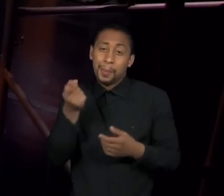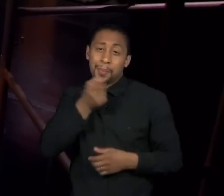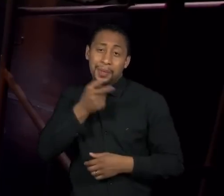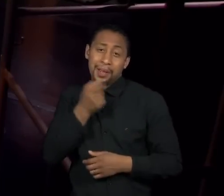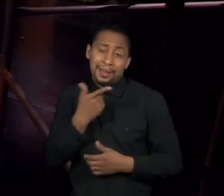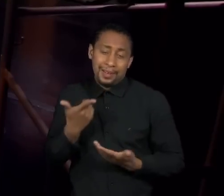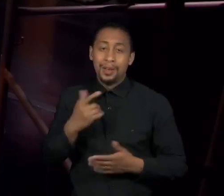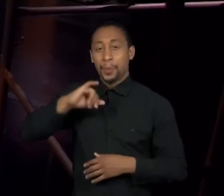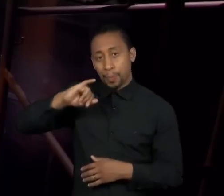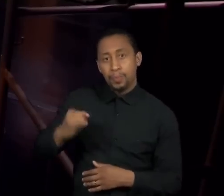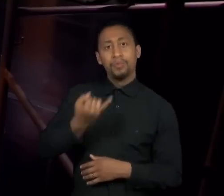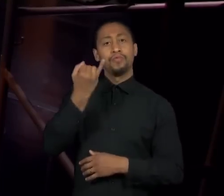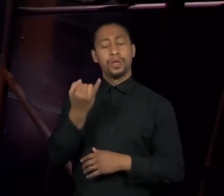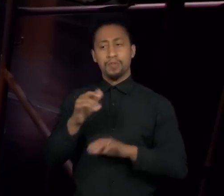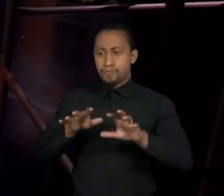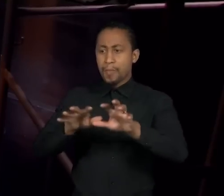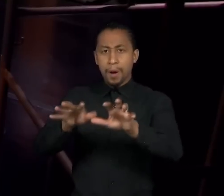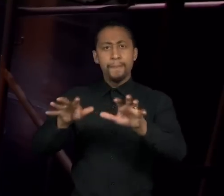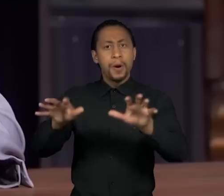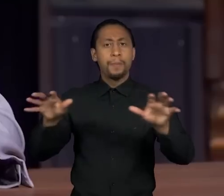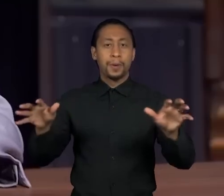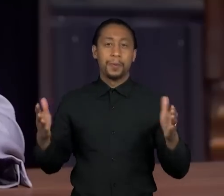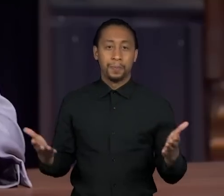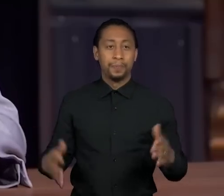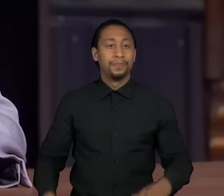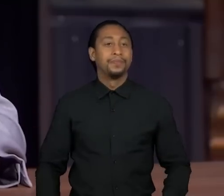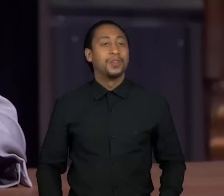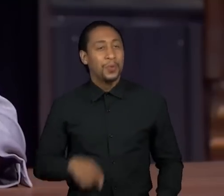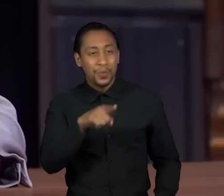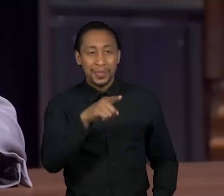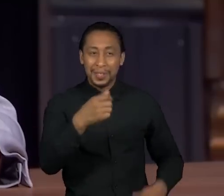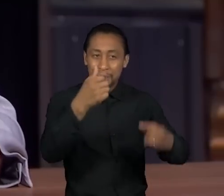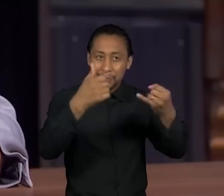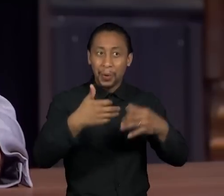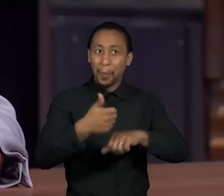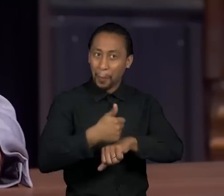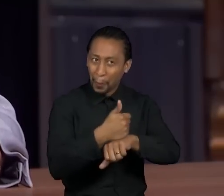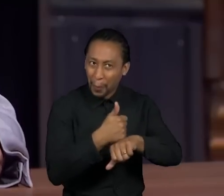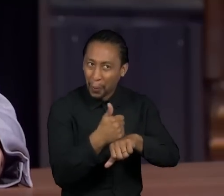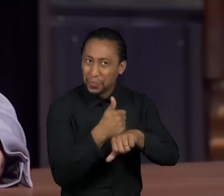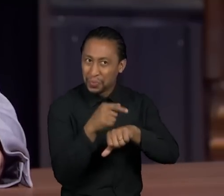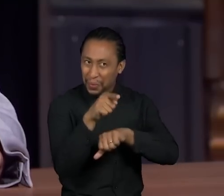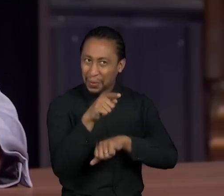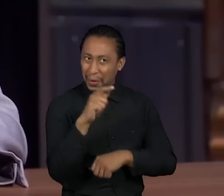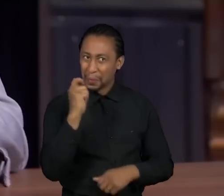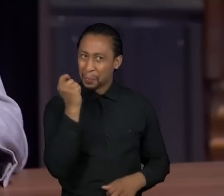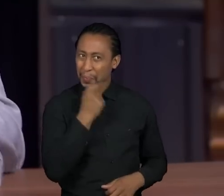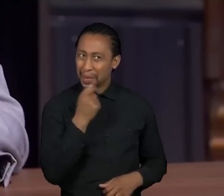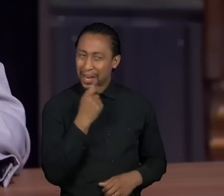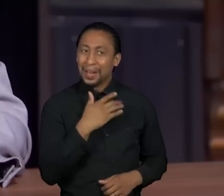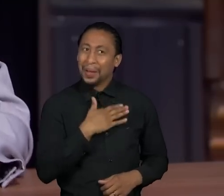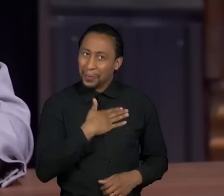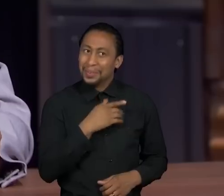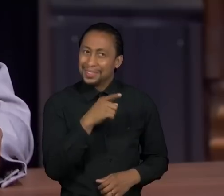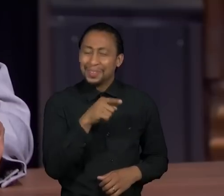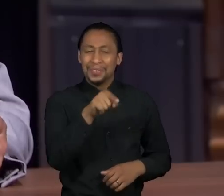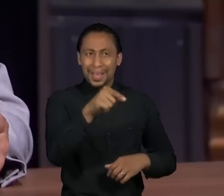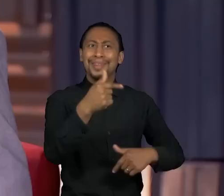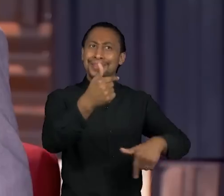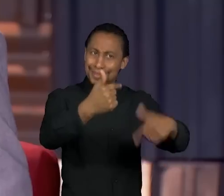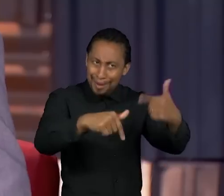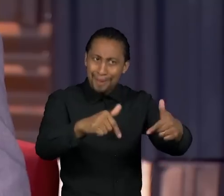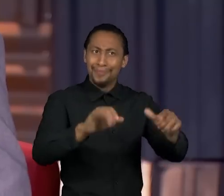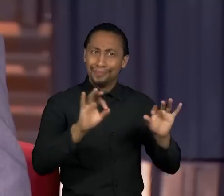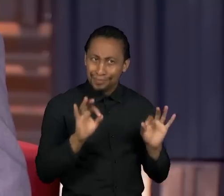uma ferramenta realmente de impacto, né? E você ainda falou que é operário. Eu gostei dessa palavra porque você trabalha, João